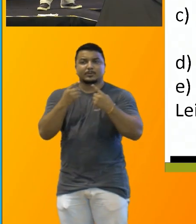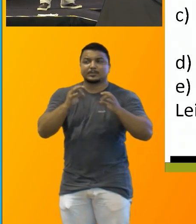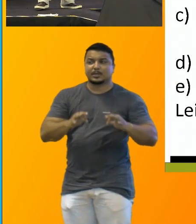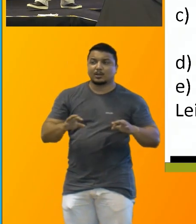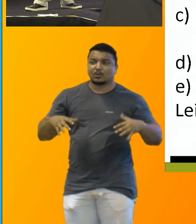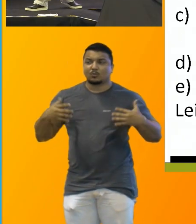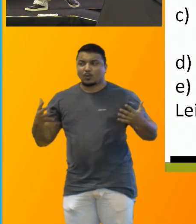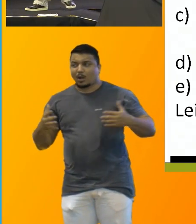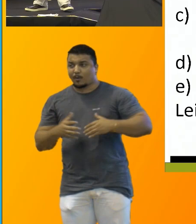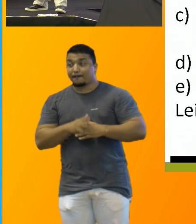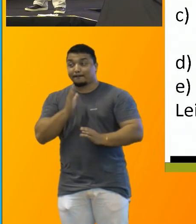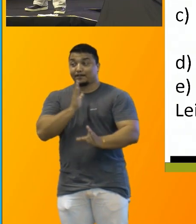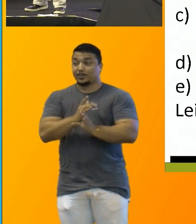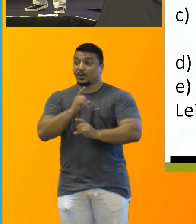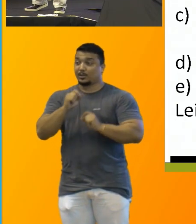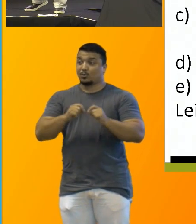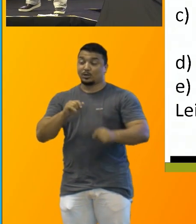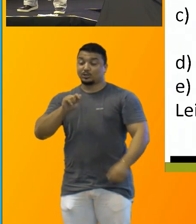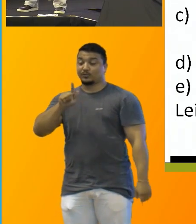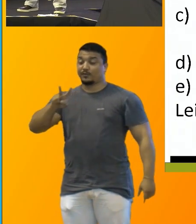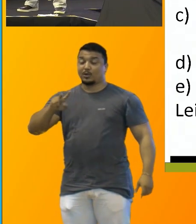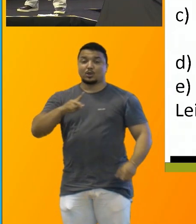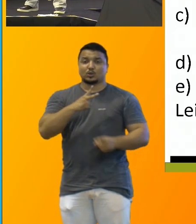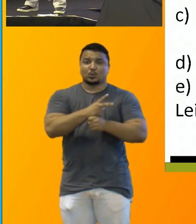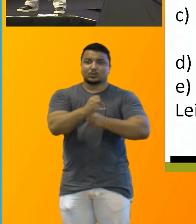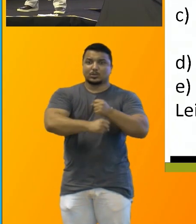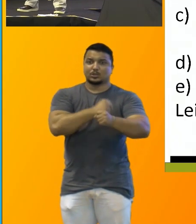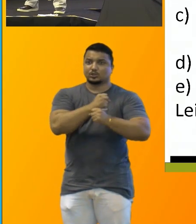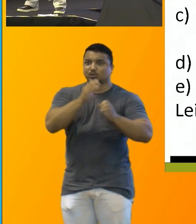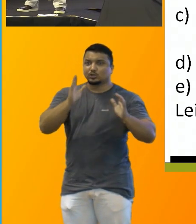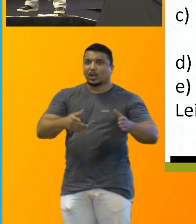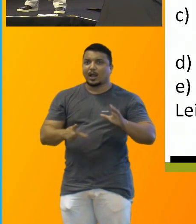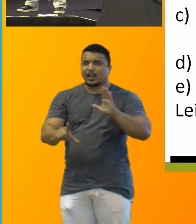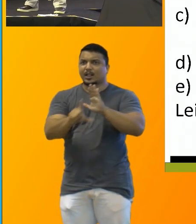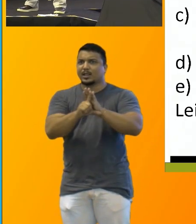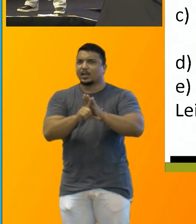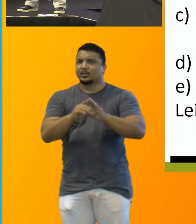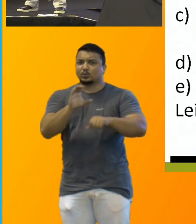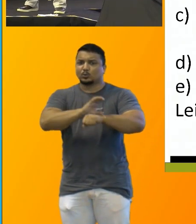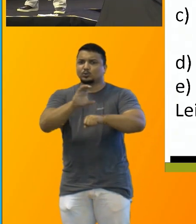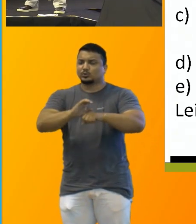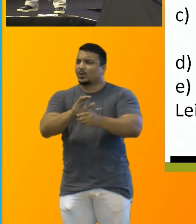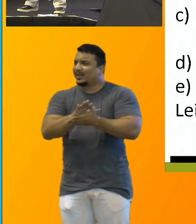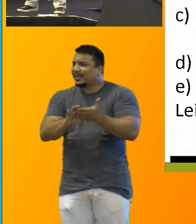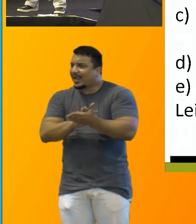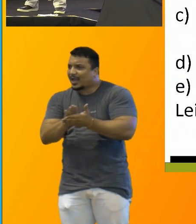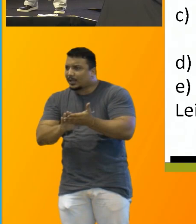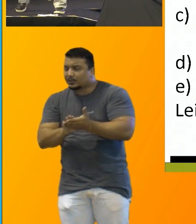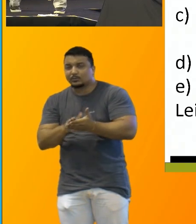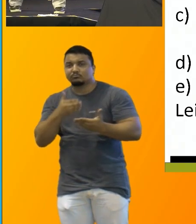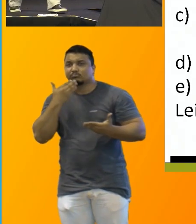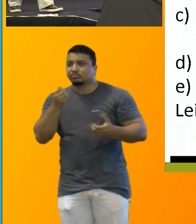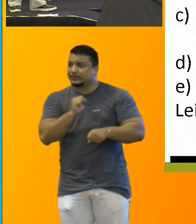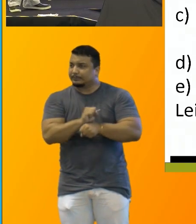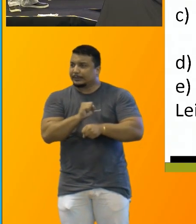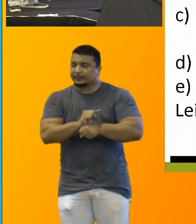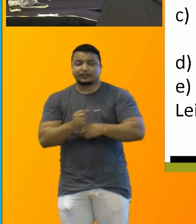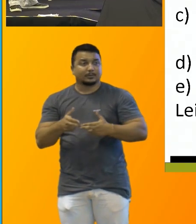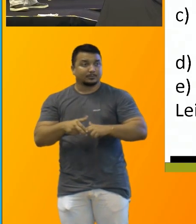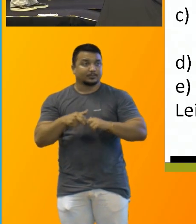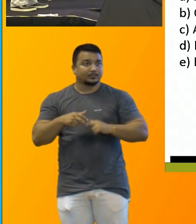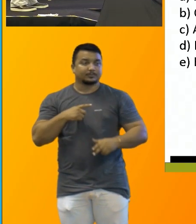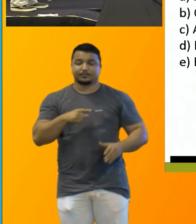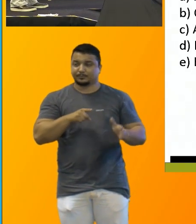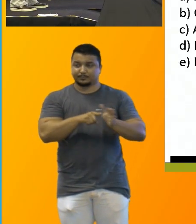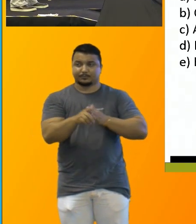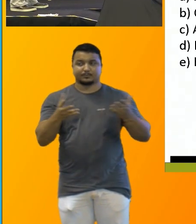que eles enxergaram? Vargas estava há 2 anos e nada de elaborar uma Constituição. Veja bem, vamos à